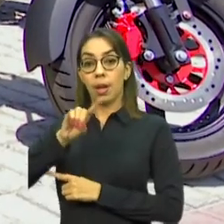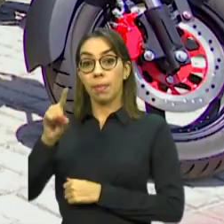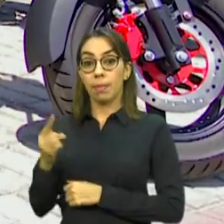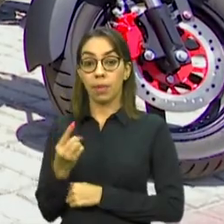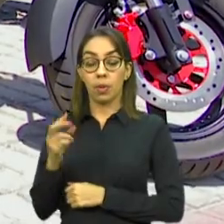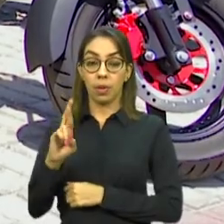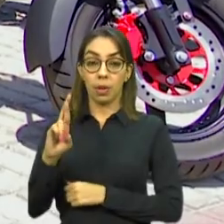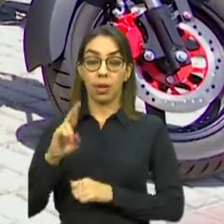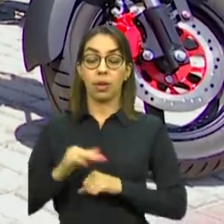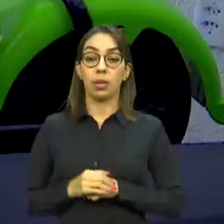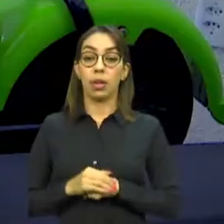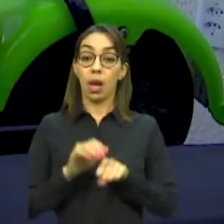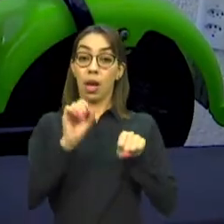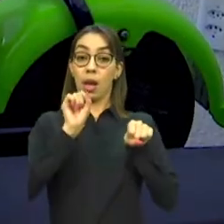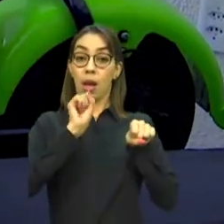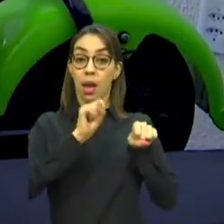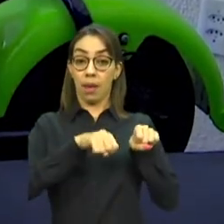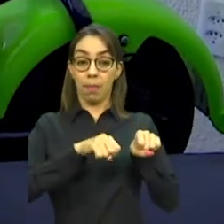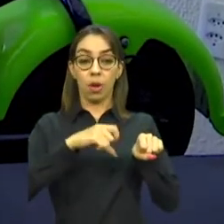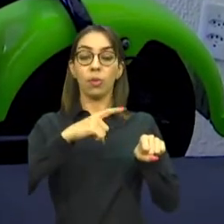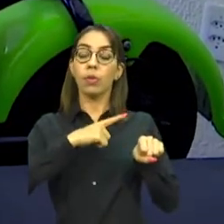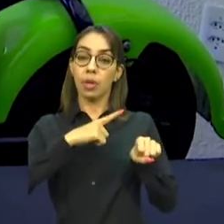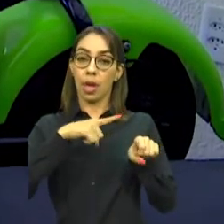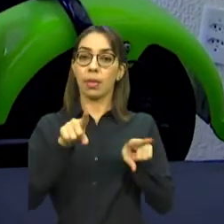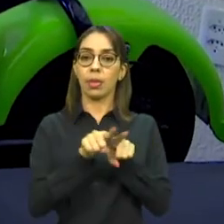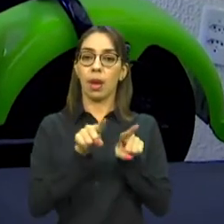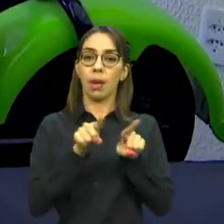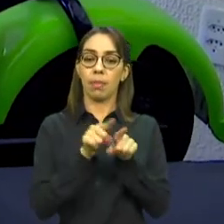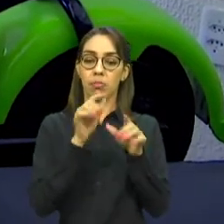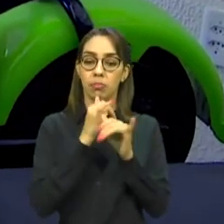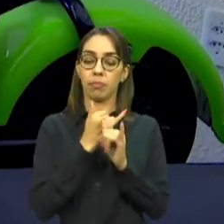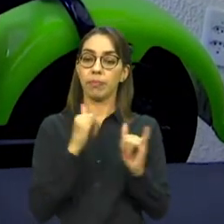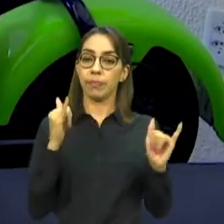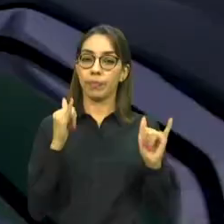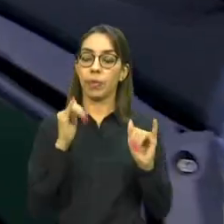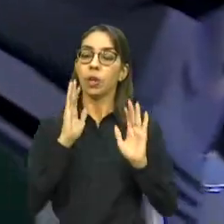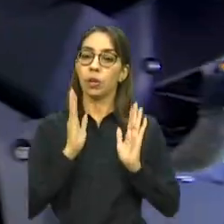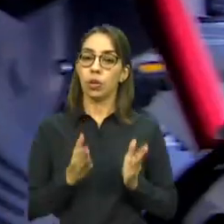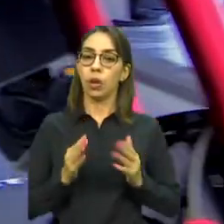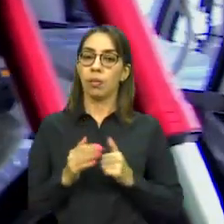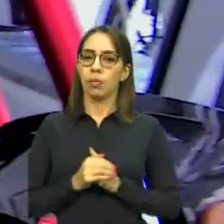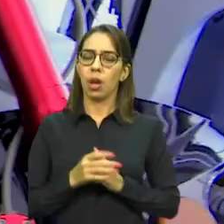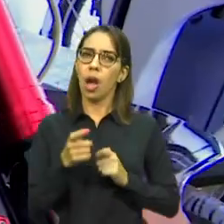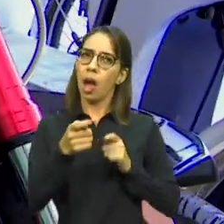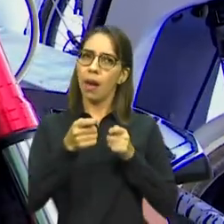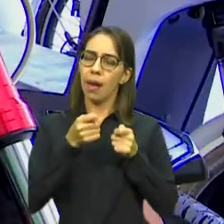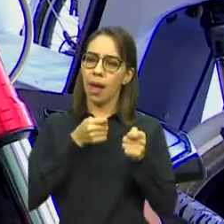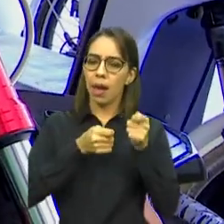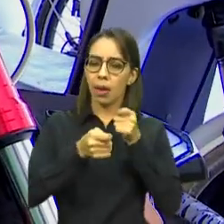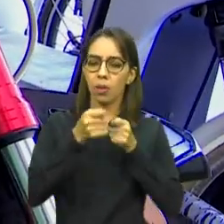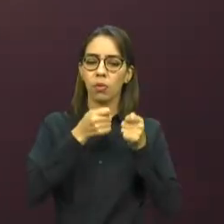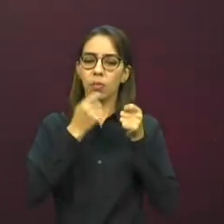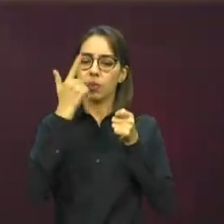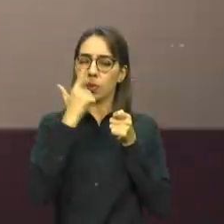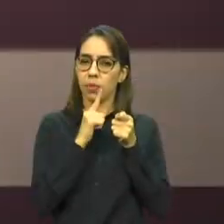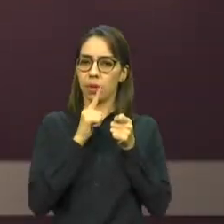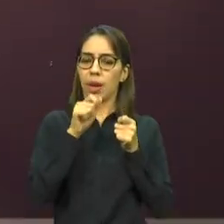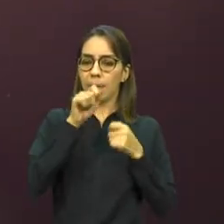pegam carona nessa novidade. O público descobriu que o que já era econômico pode ser ainda mais.